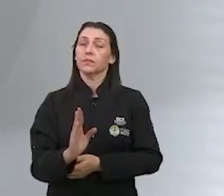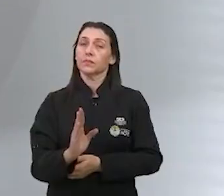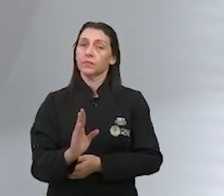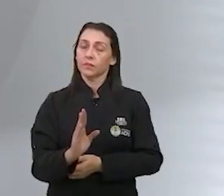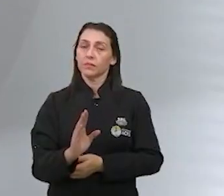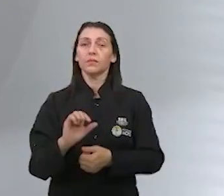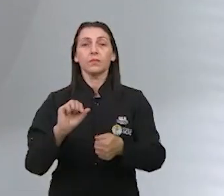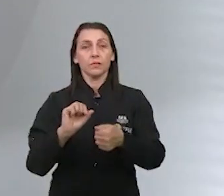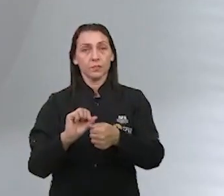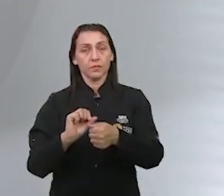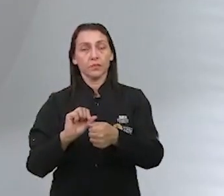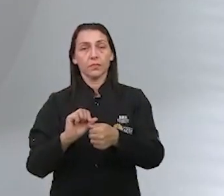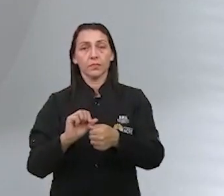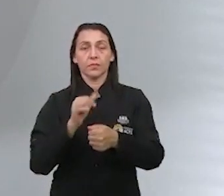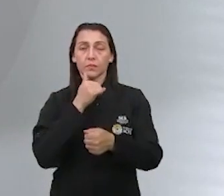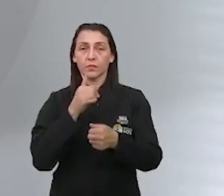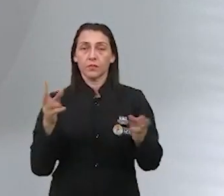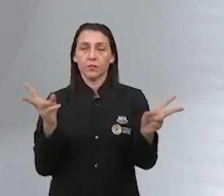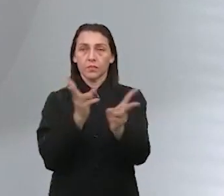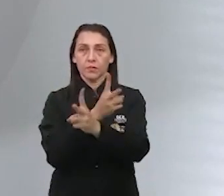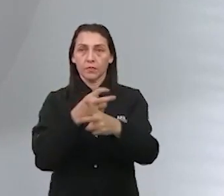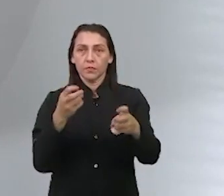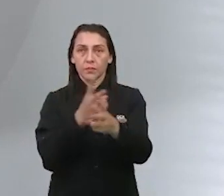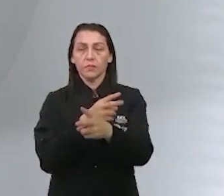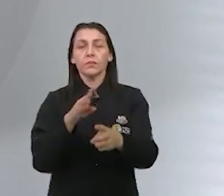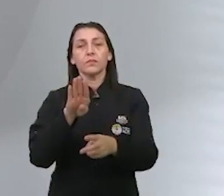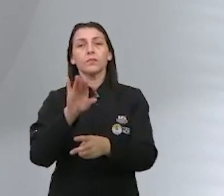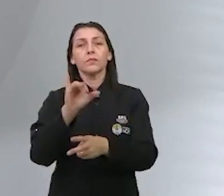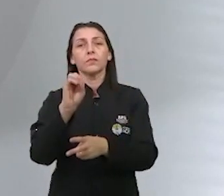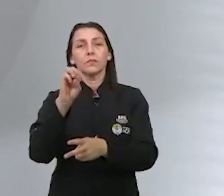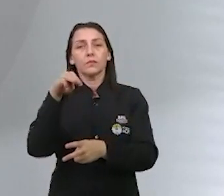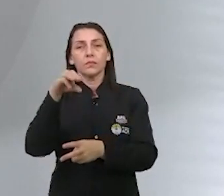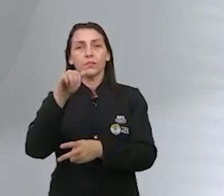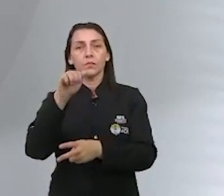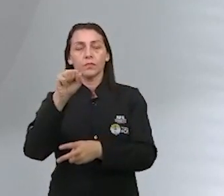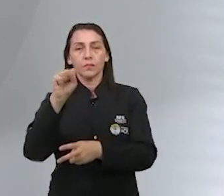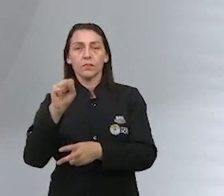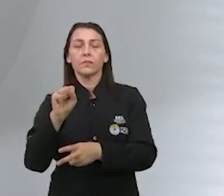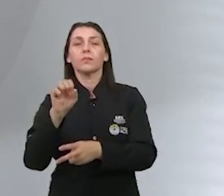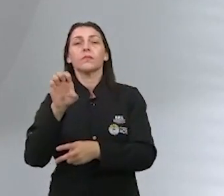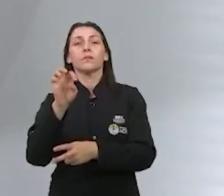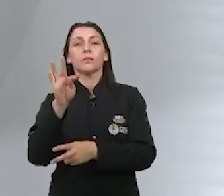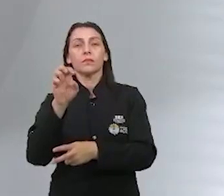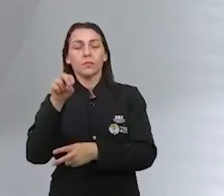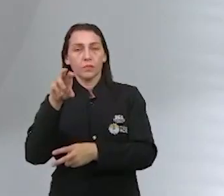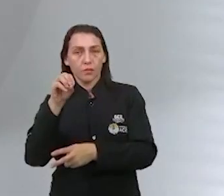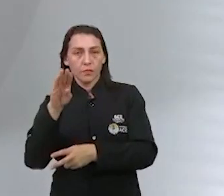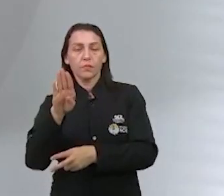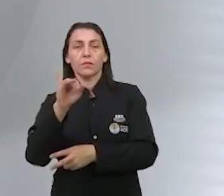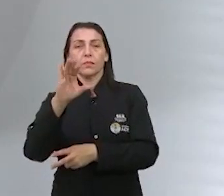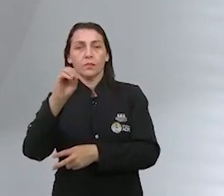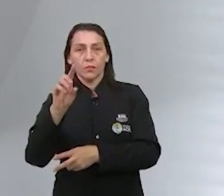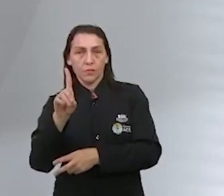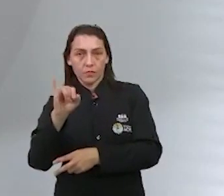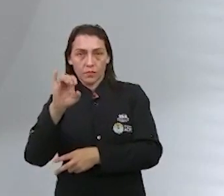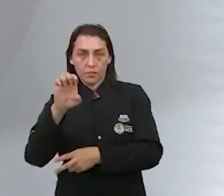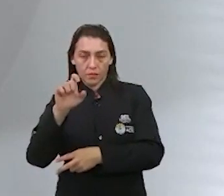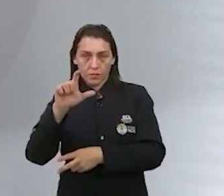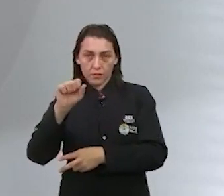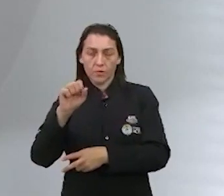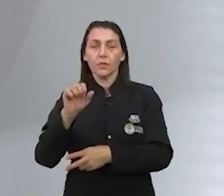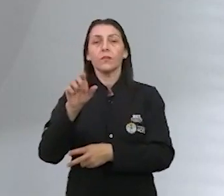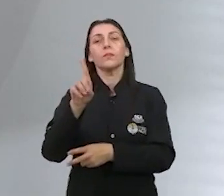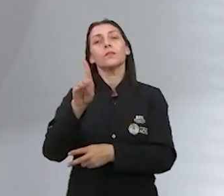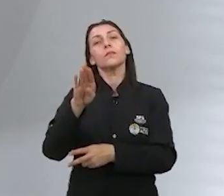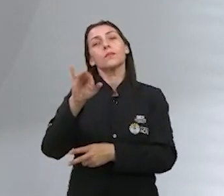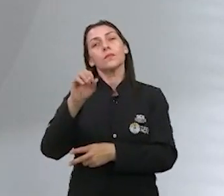para a energia do vento, tá? A energia eólica. Temos a biomassa, produzir etanol, biodiesel, bioálcool, biogás,